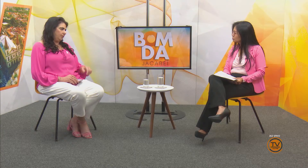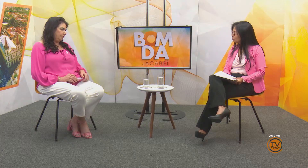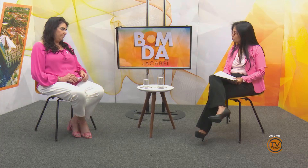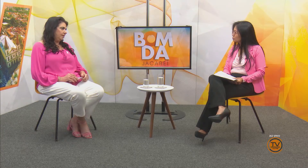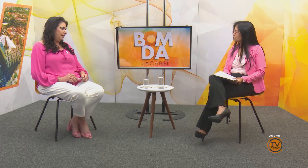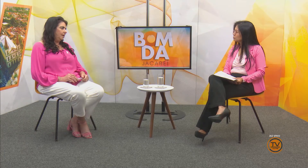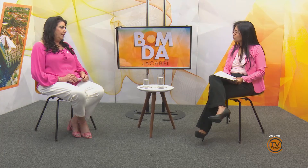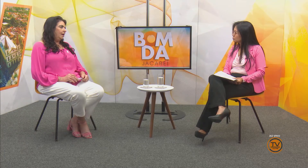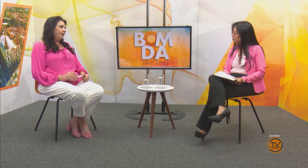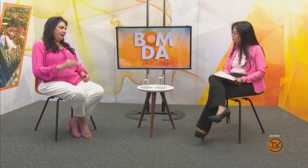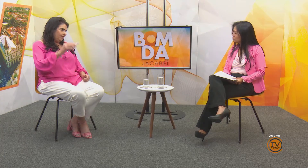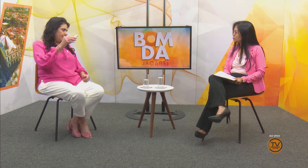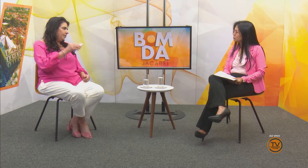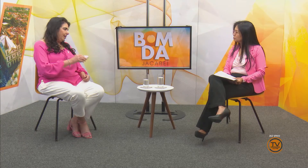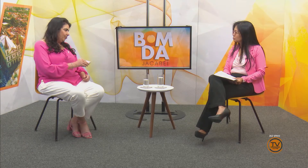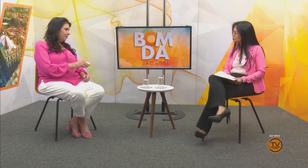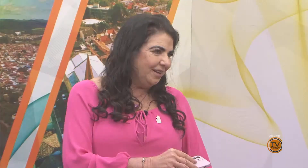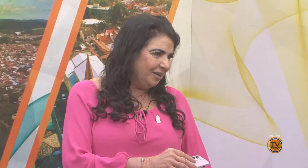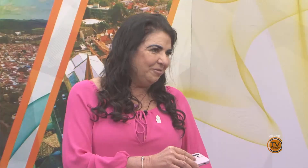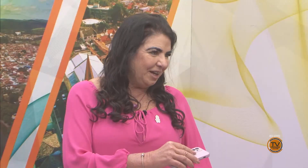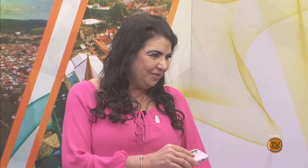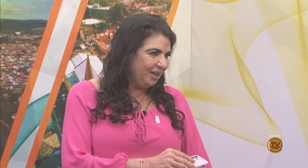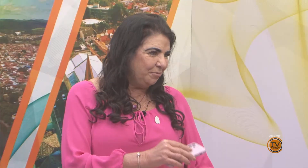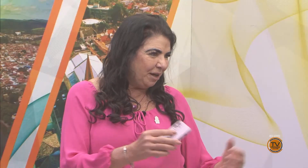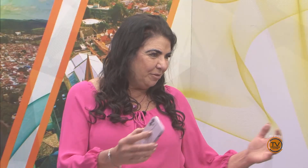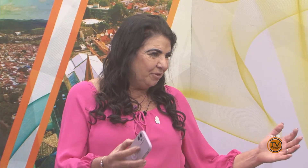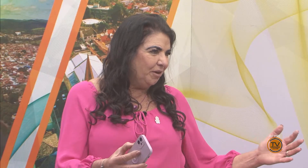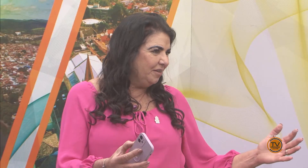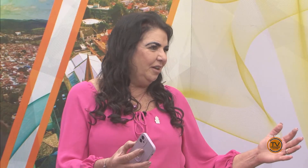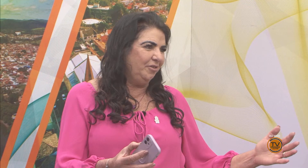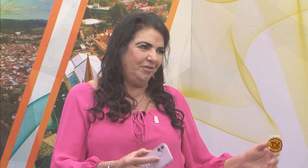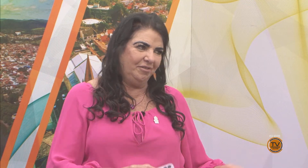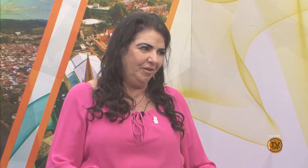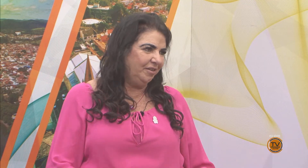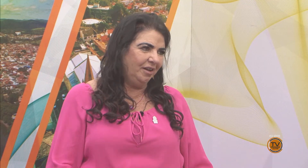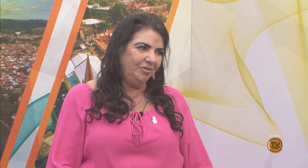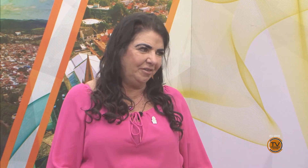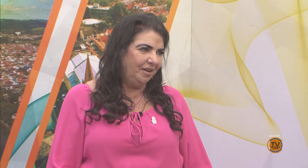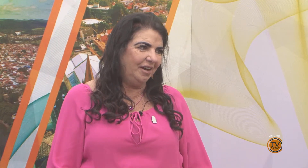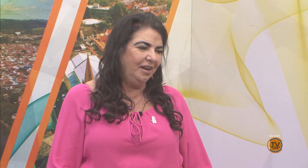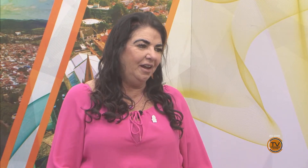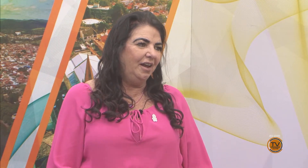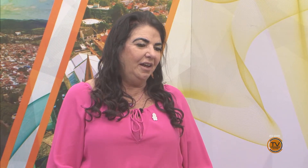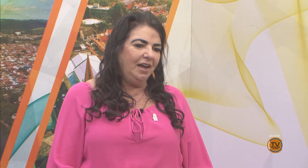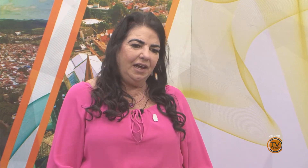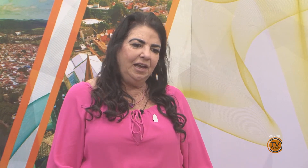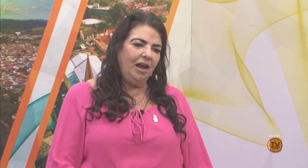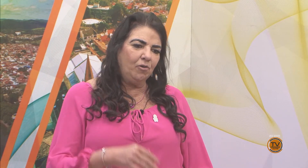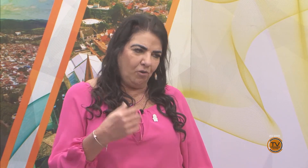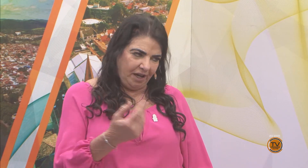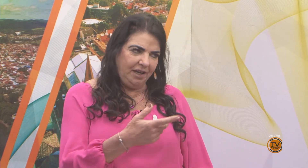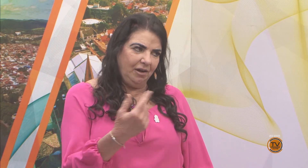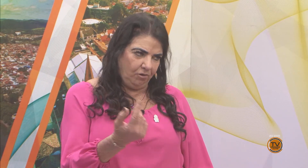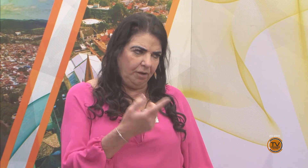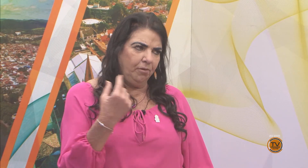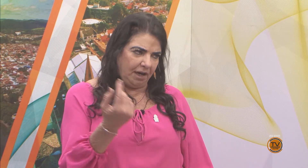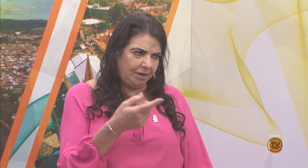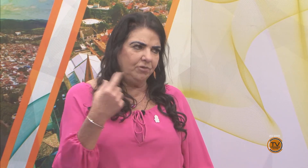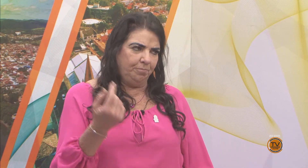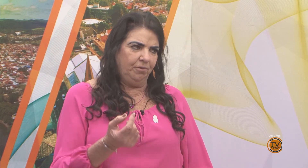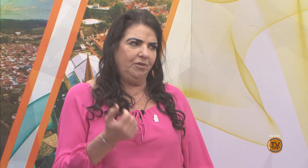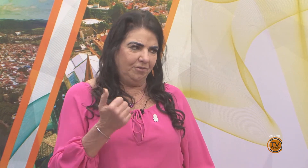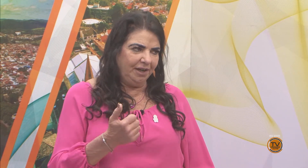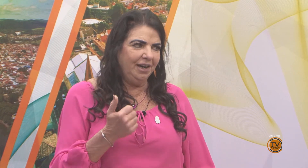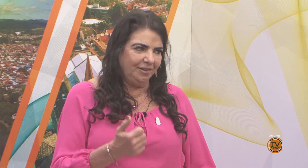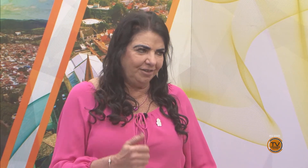muito forte, né? E aí nós tivemos que retroceder, não tem jeito, paramos 2 anos, né? E aí a correria, o